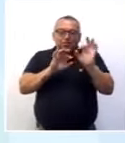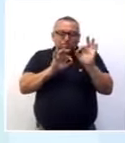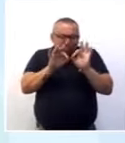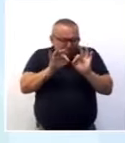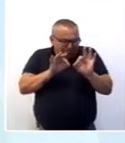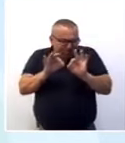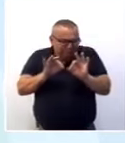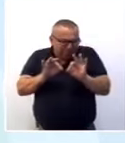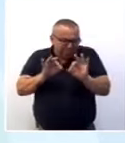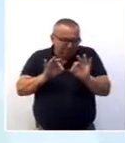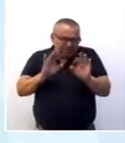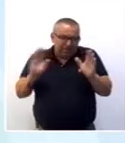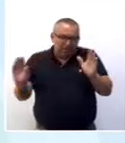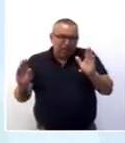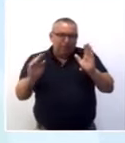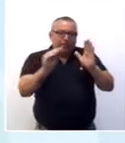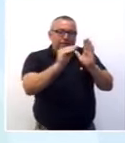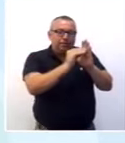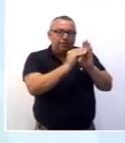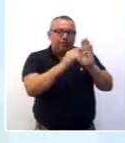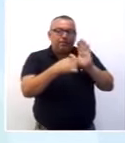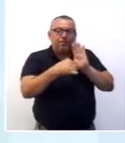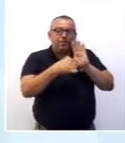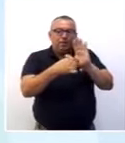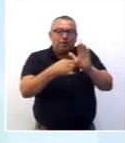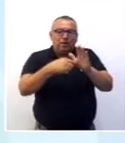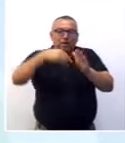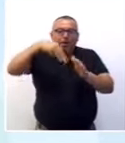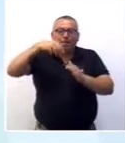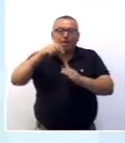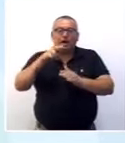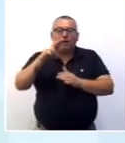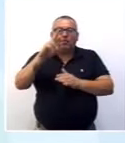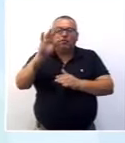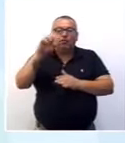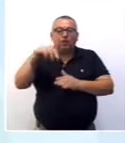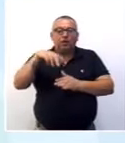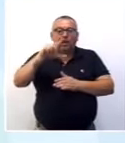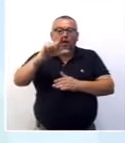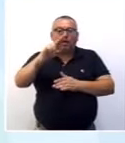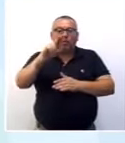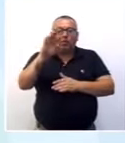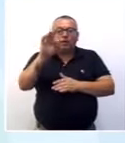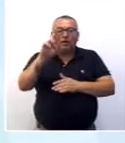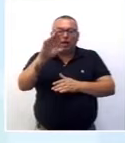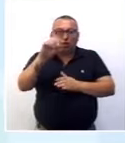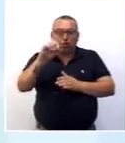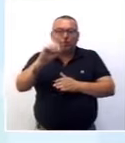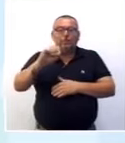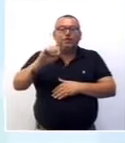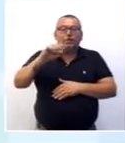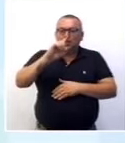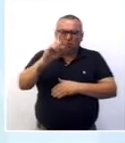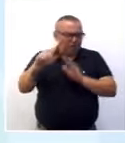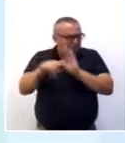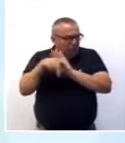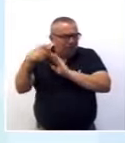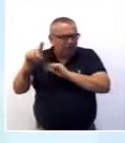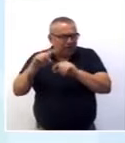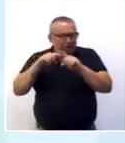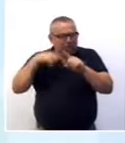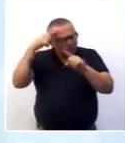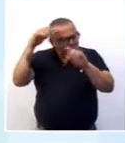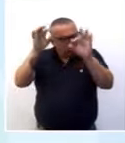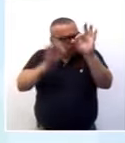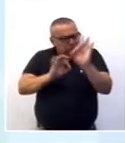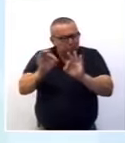mexidinha e trouxe uma citação do Martim Lutero, que não é dele, tá? Mas eu dei uma reorganizada na ideia.